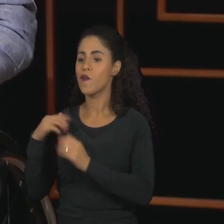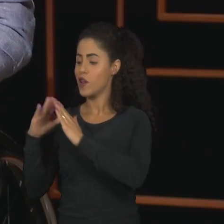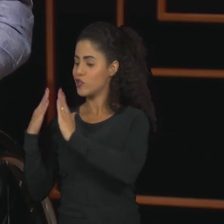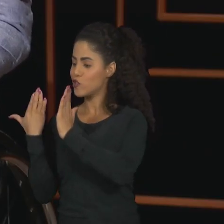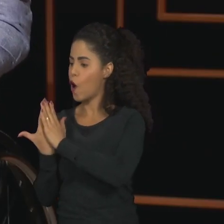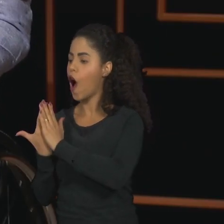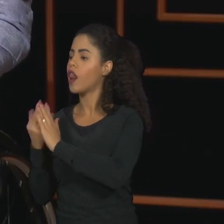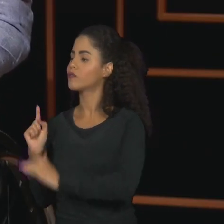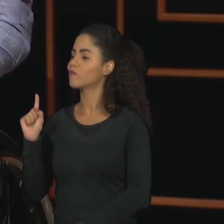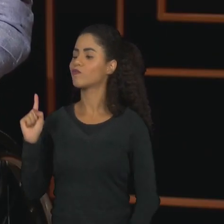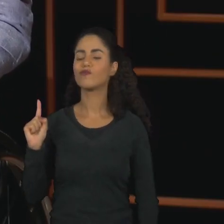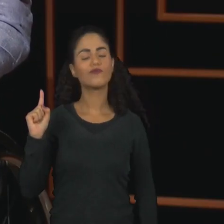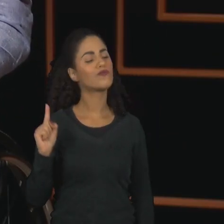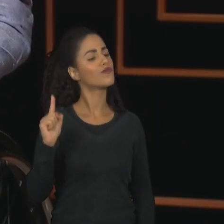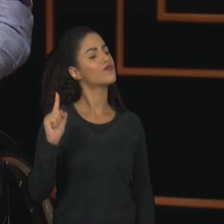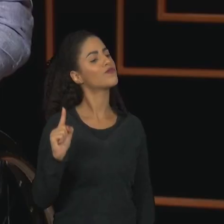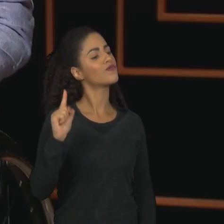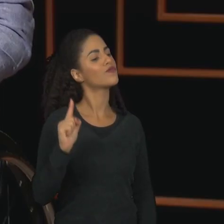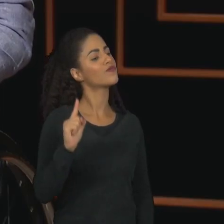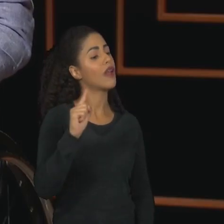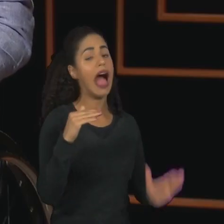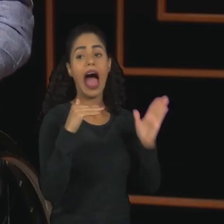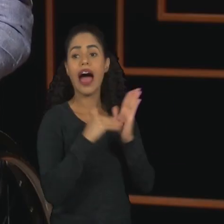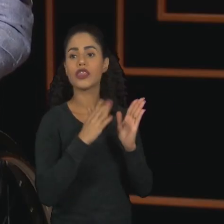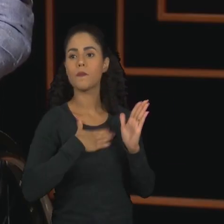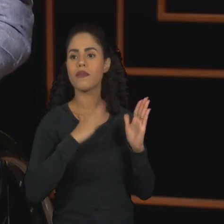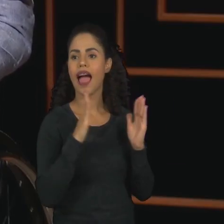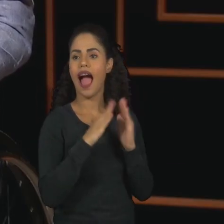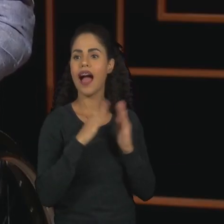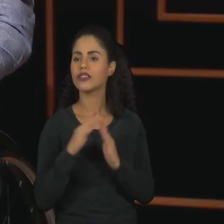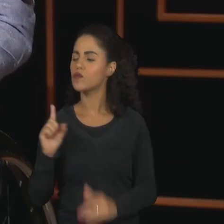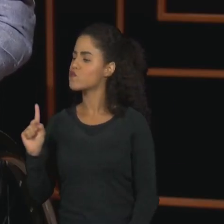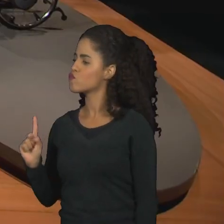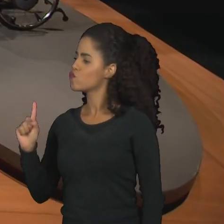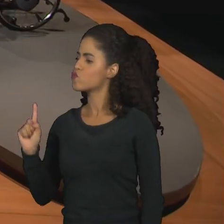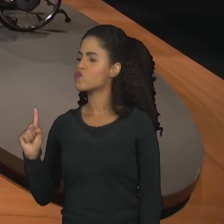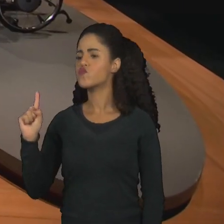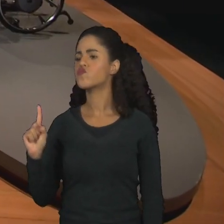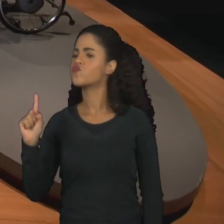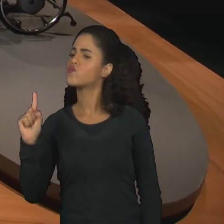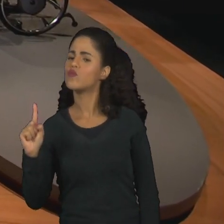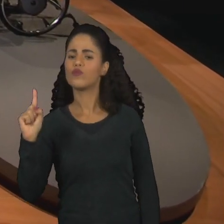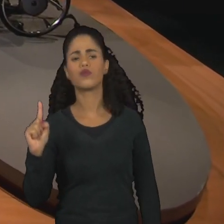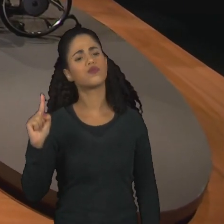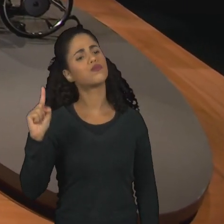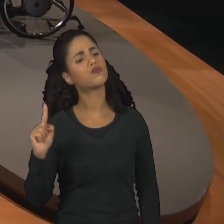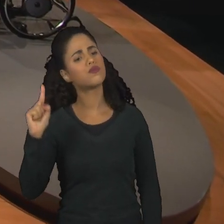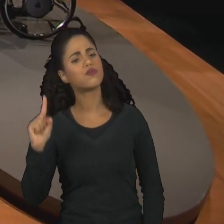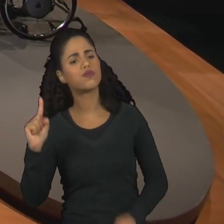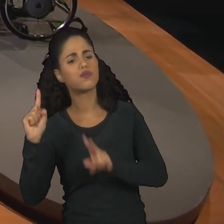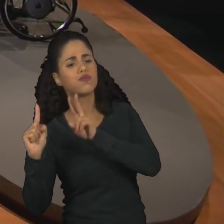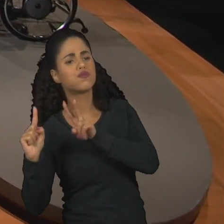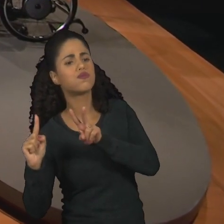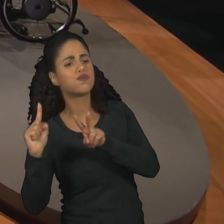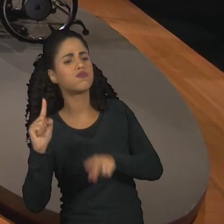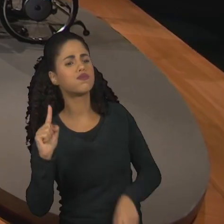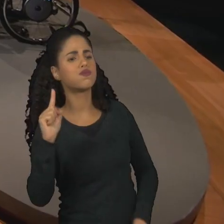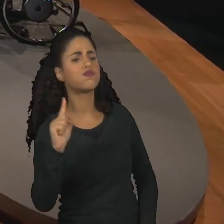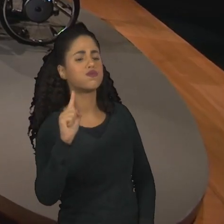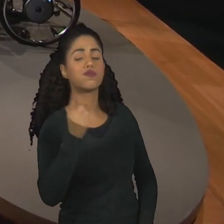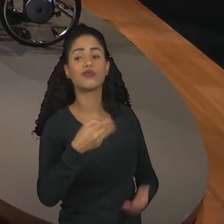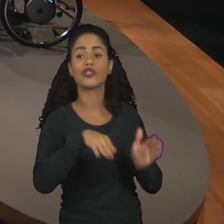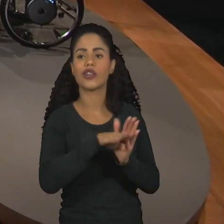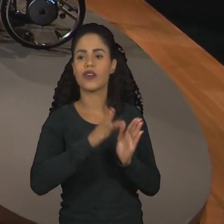da escola pela Avenida Ipiranga, depois pegava a São Luís e chegava na minha